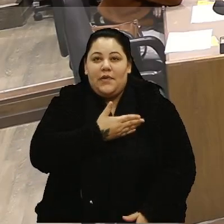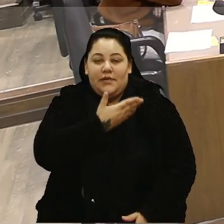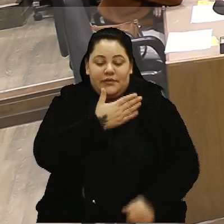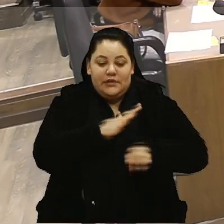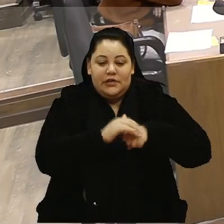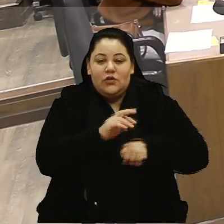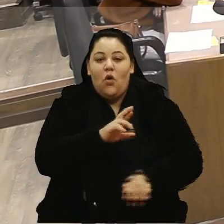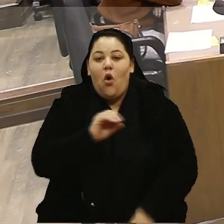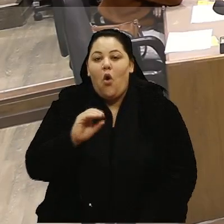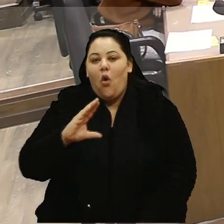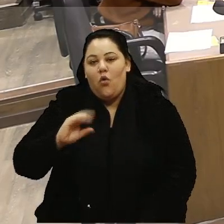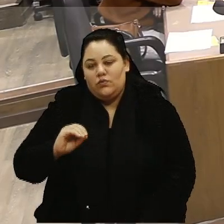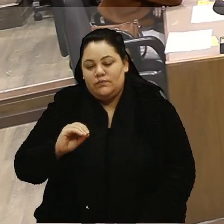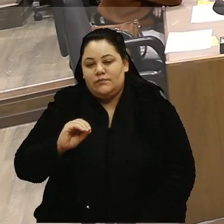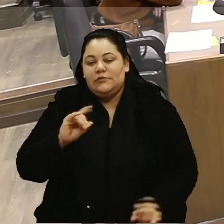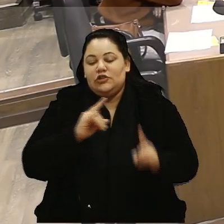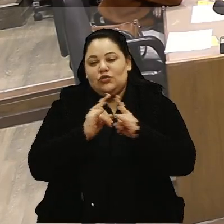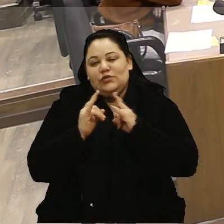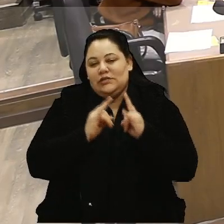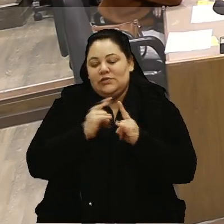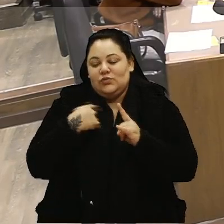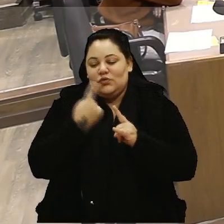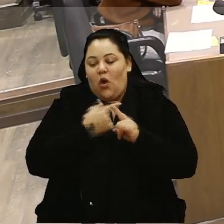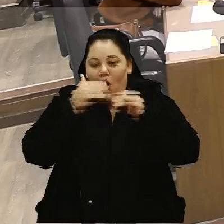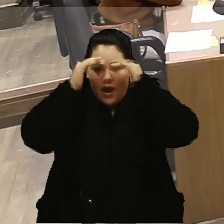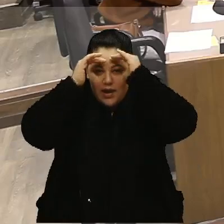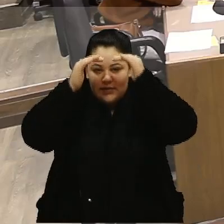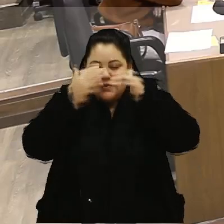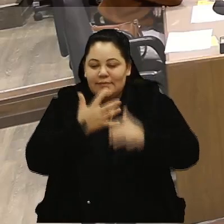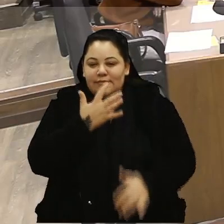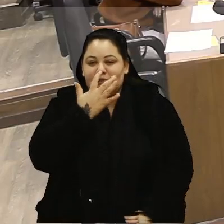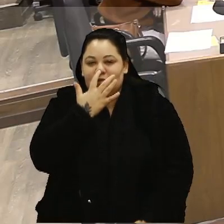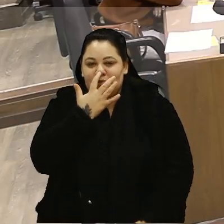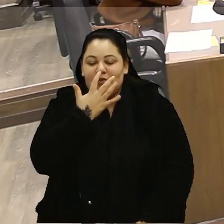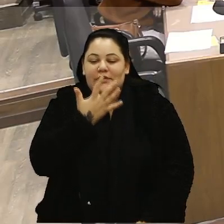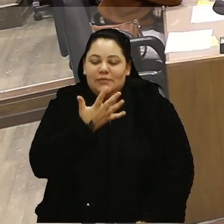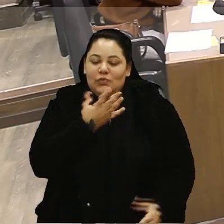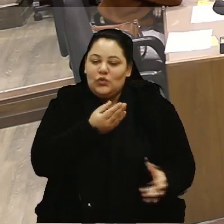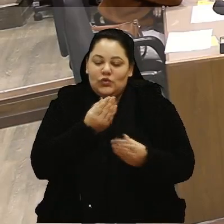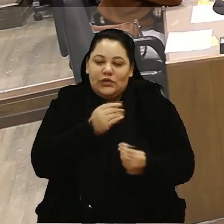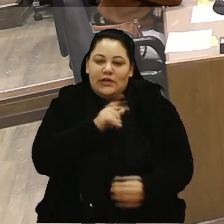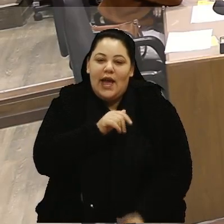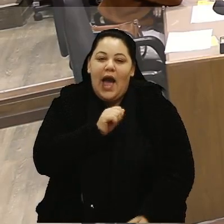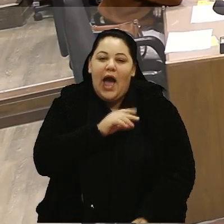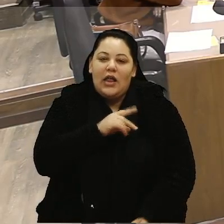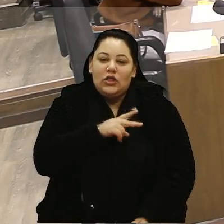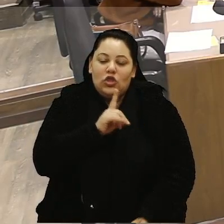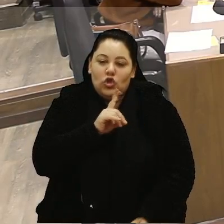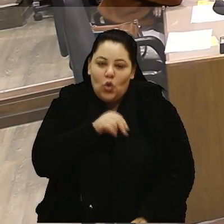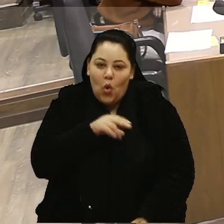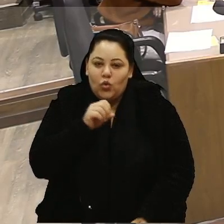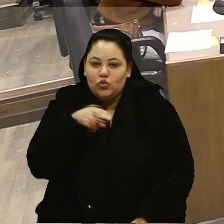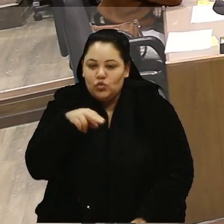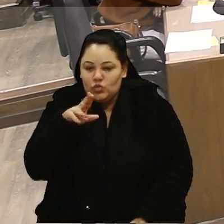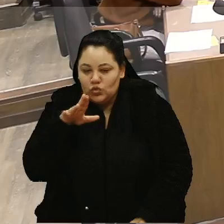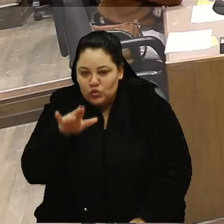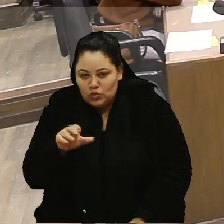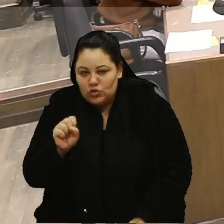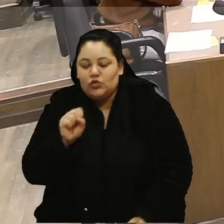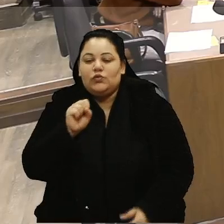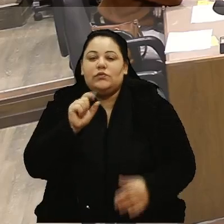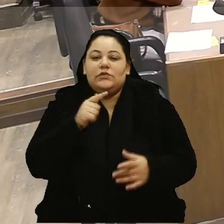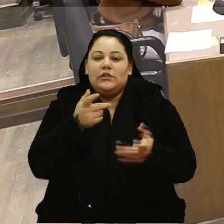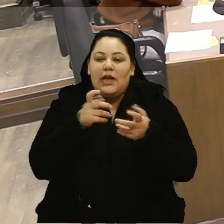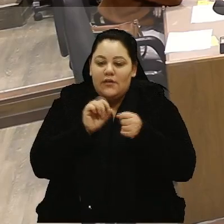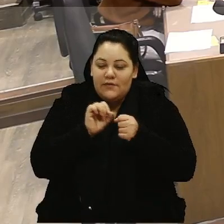bem-vindo, dessa instituição que a gente respeita e admira tanto, que é a Domus. Eu quero aqui fazer um voto de congratulações e o faço em nome